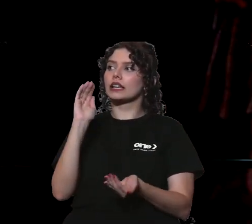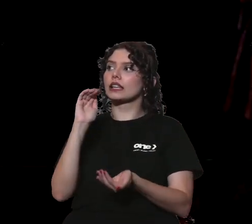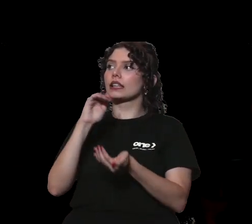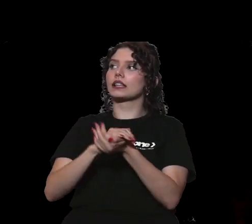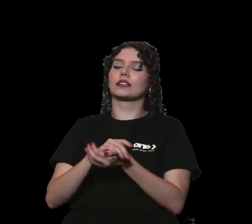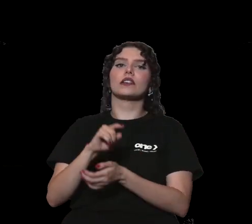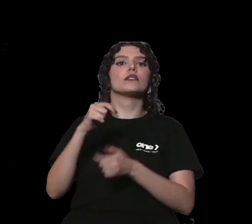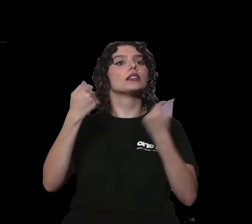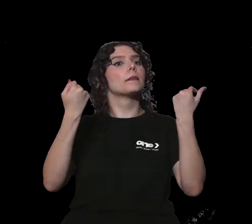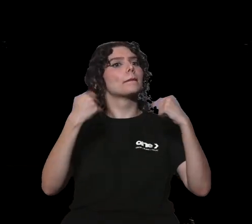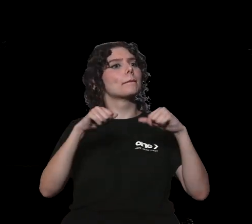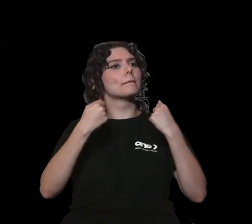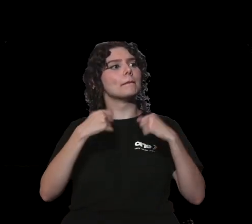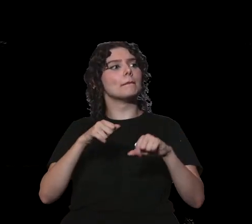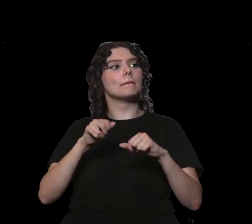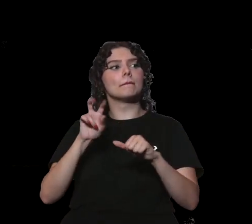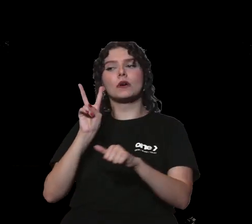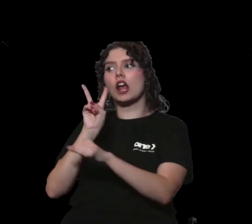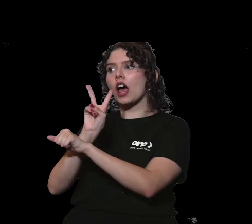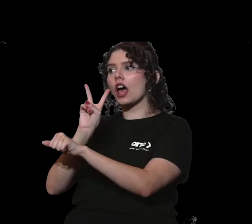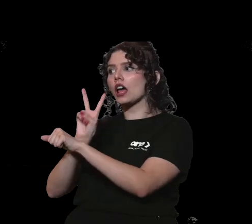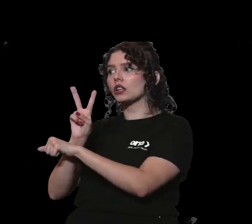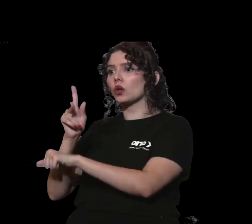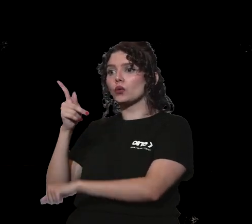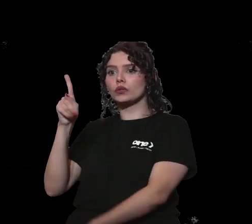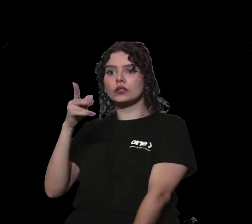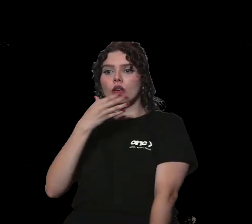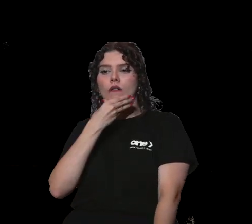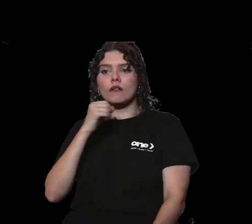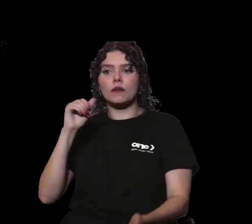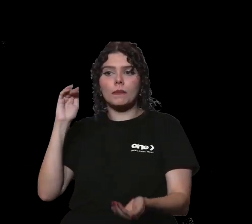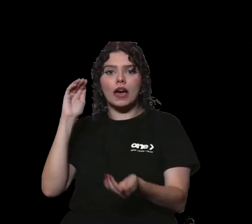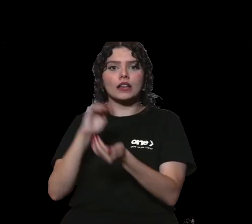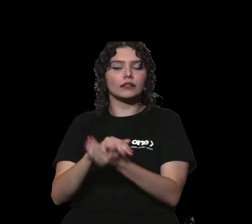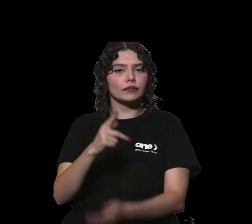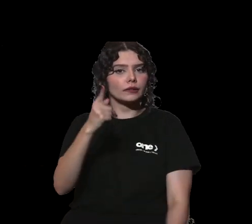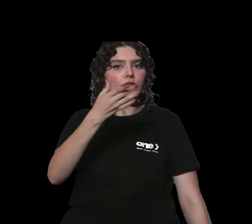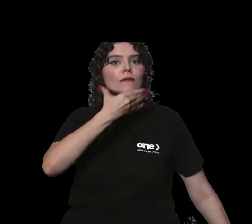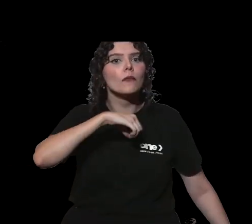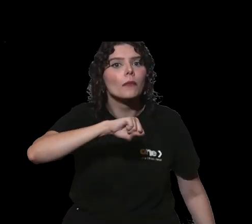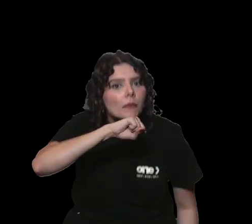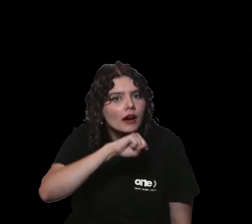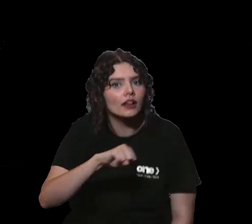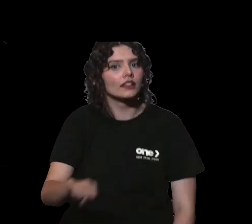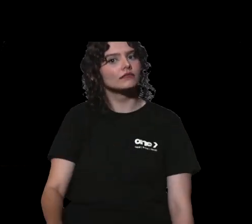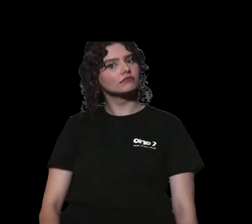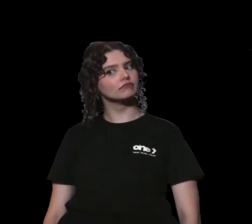que defender o seu cônjuge do seu pai.